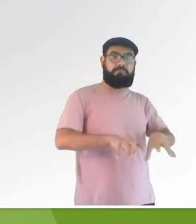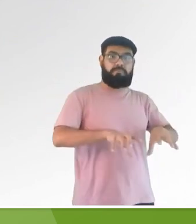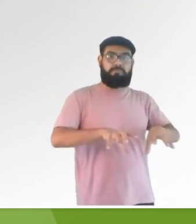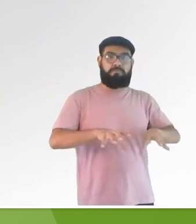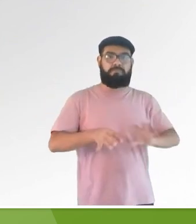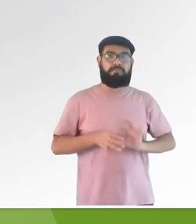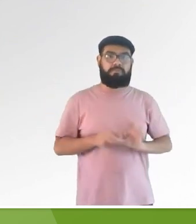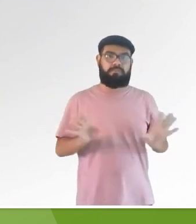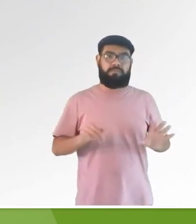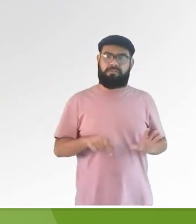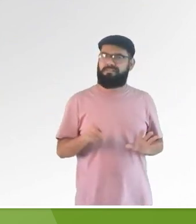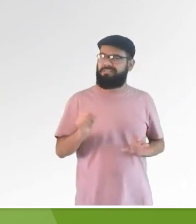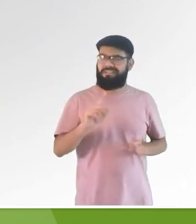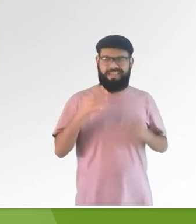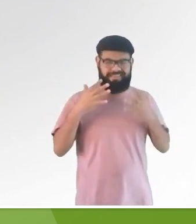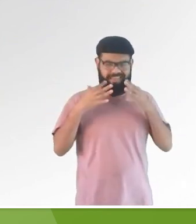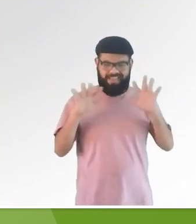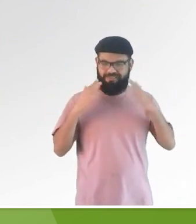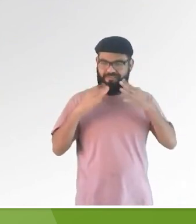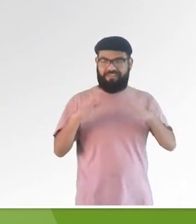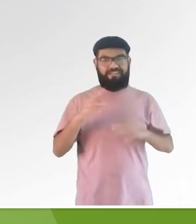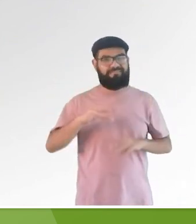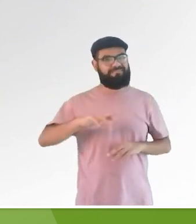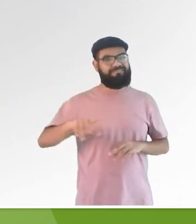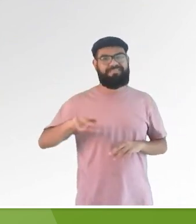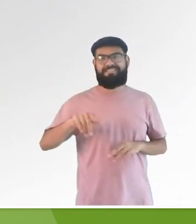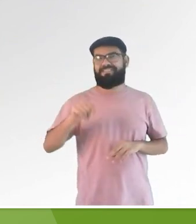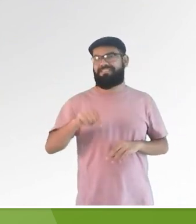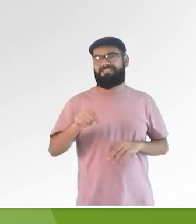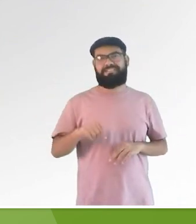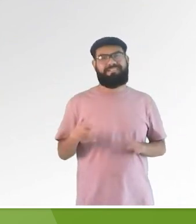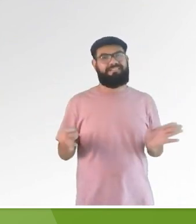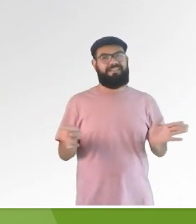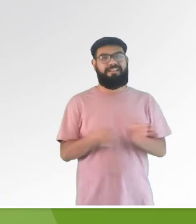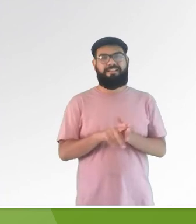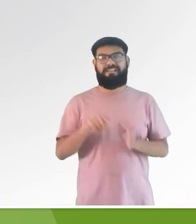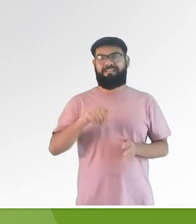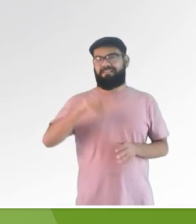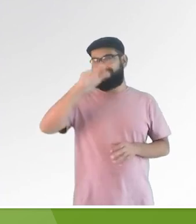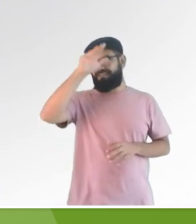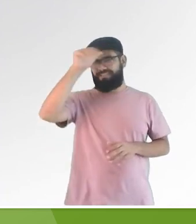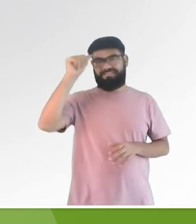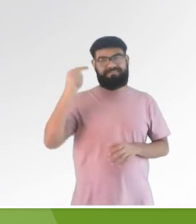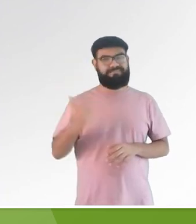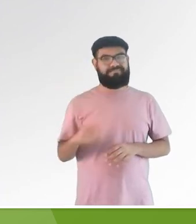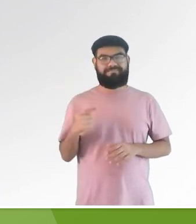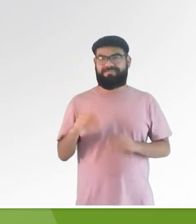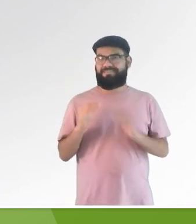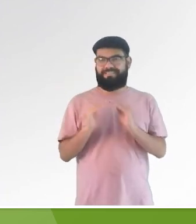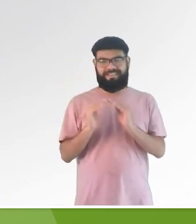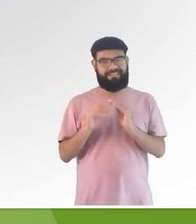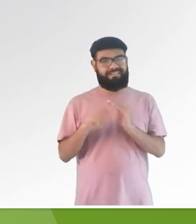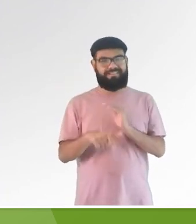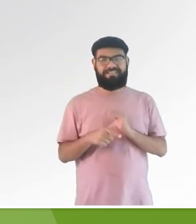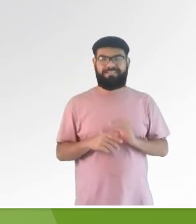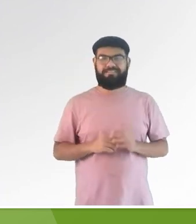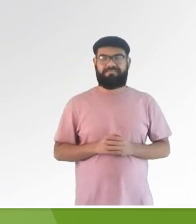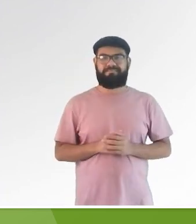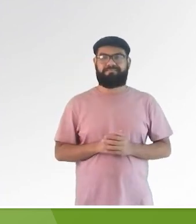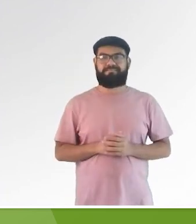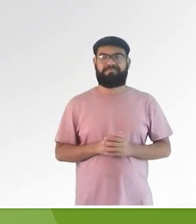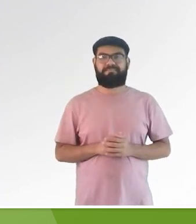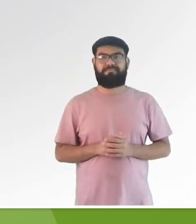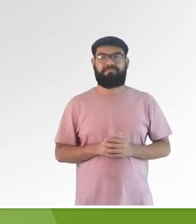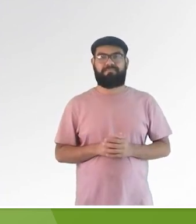é o habitat, né? Não é o local natural, o endereço, a região onde a gente vai